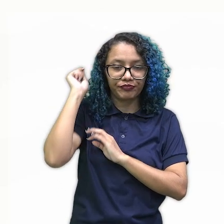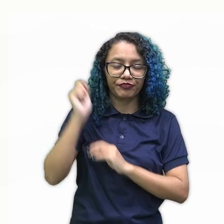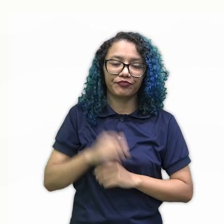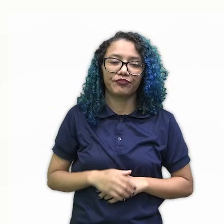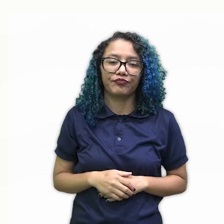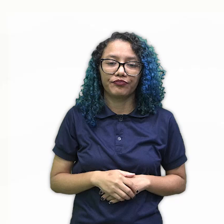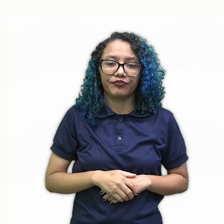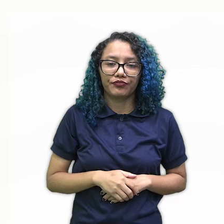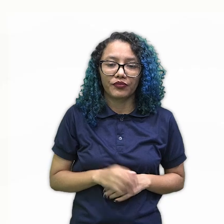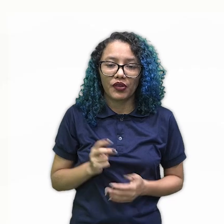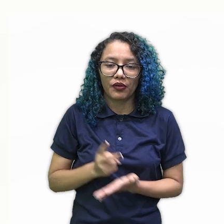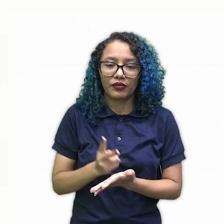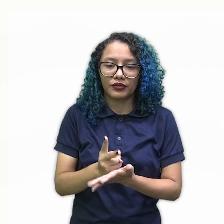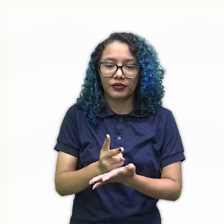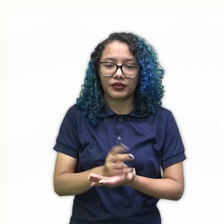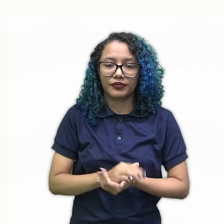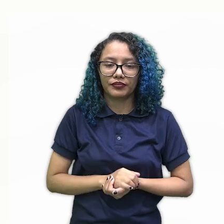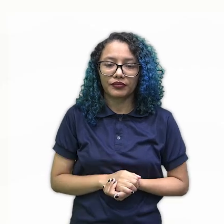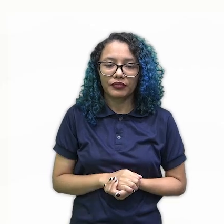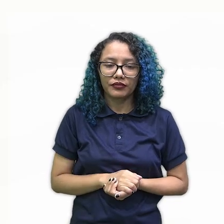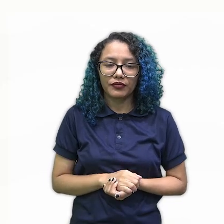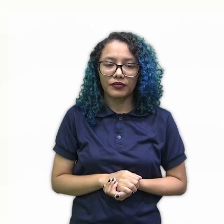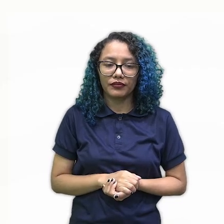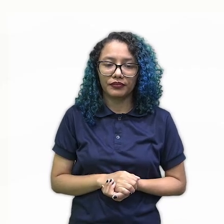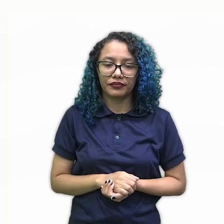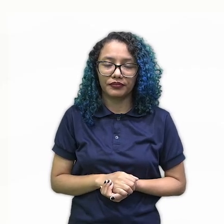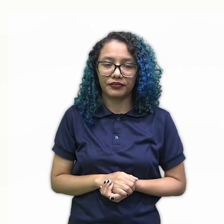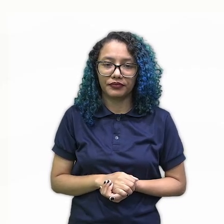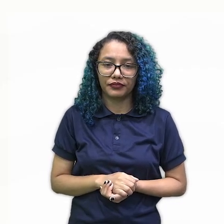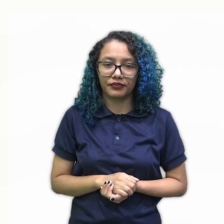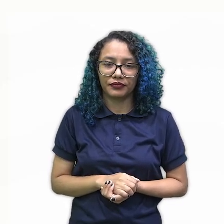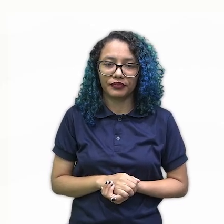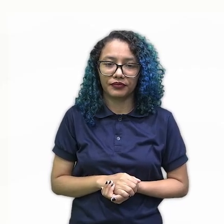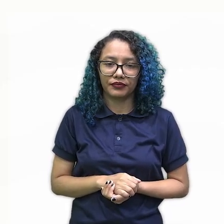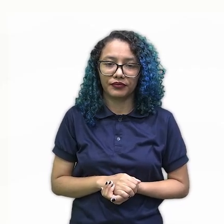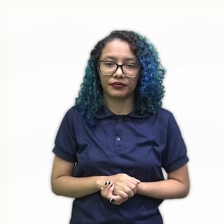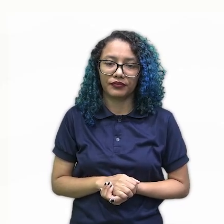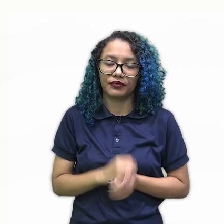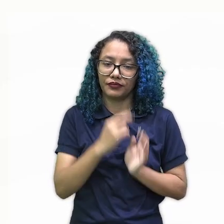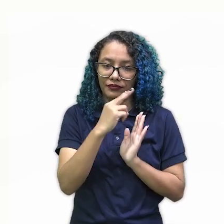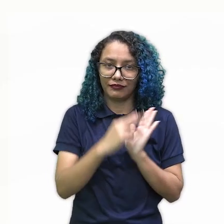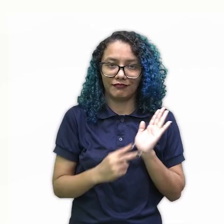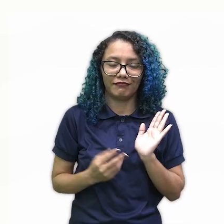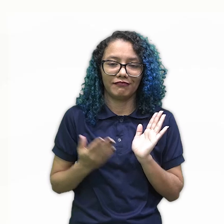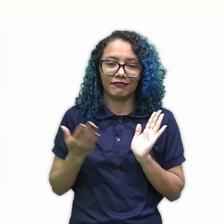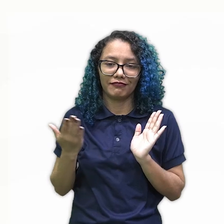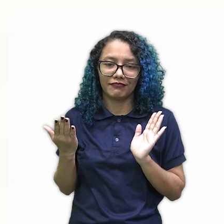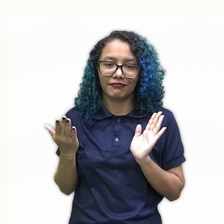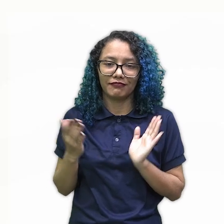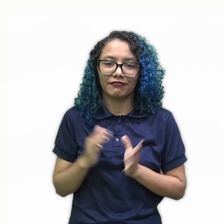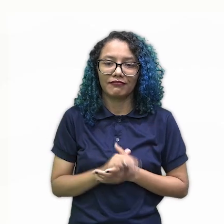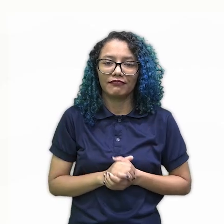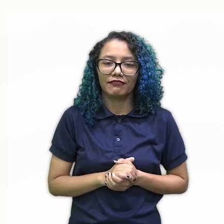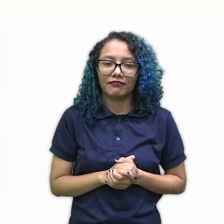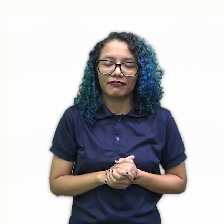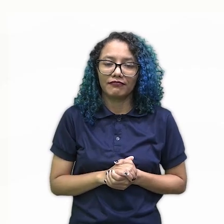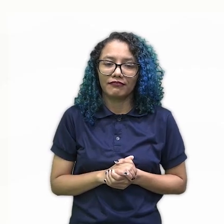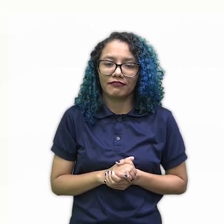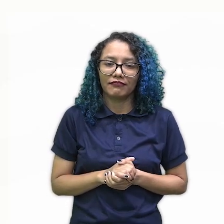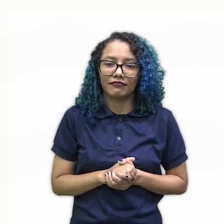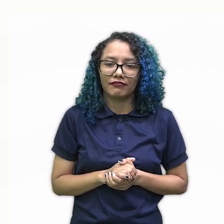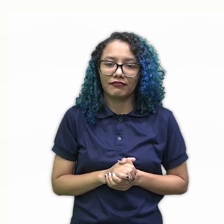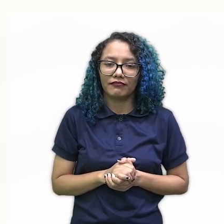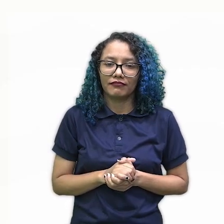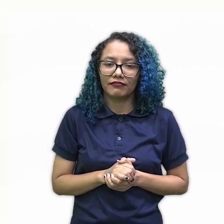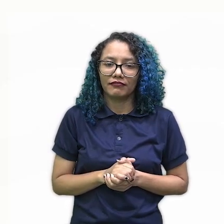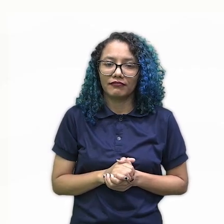festival. Music was echoing through the night. A música estava ecoando. Aqui não está